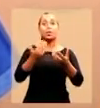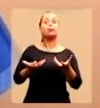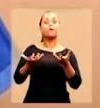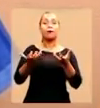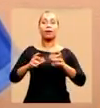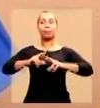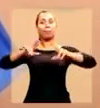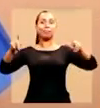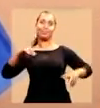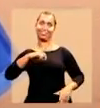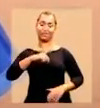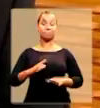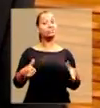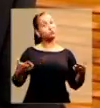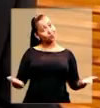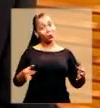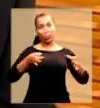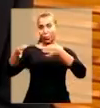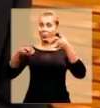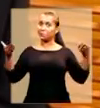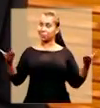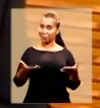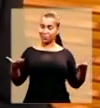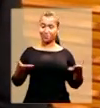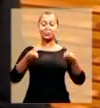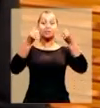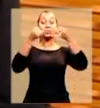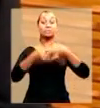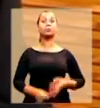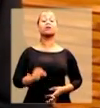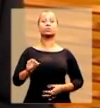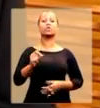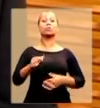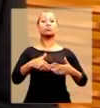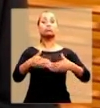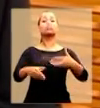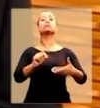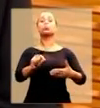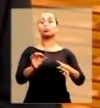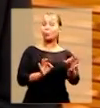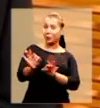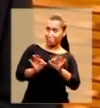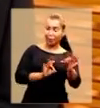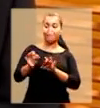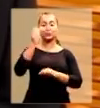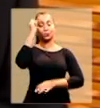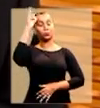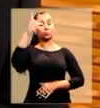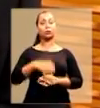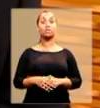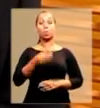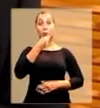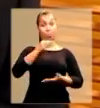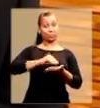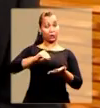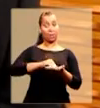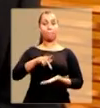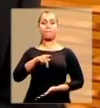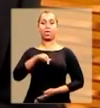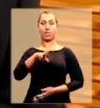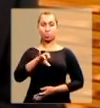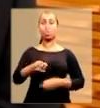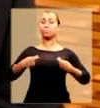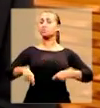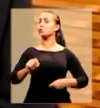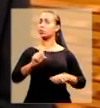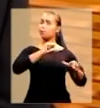população, que são tão diversas? O ponto de vista dessa semana fala sobre produção cultural. Para o secretário de Cultura, Pedro